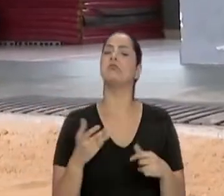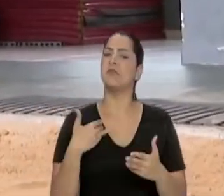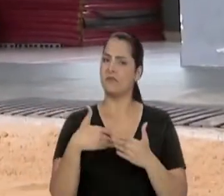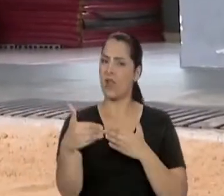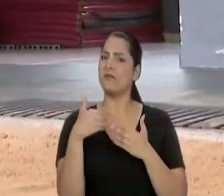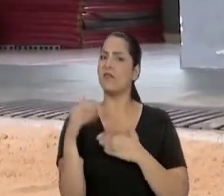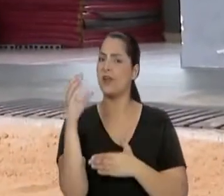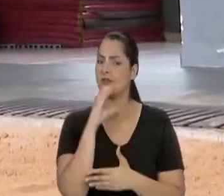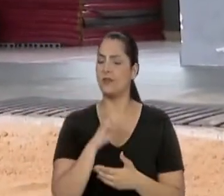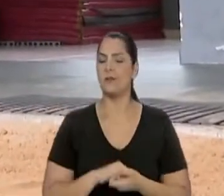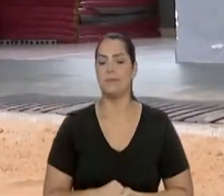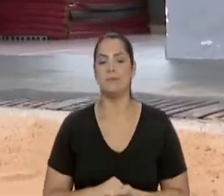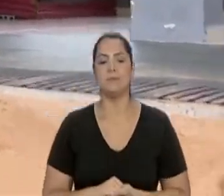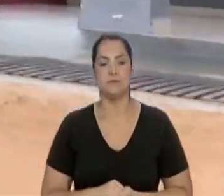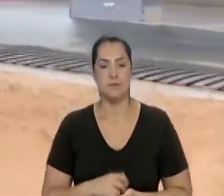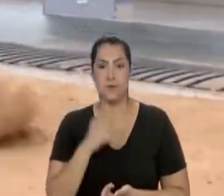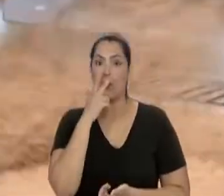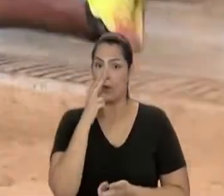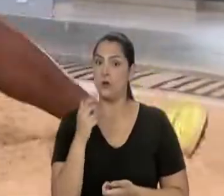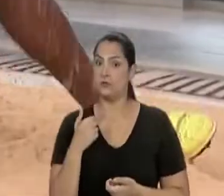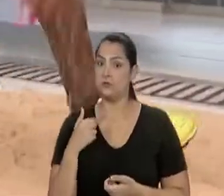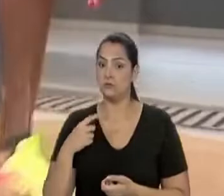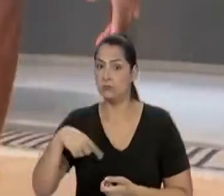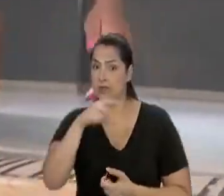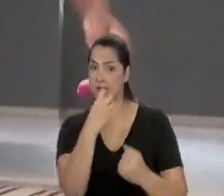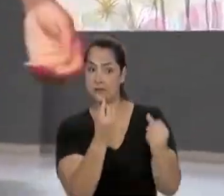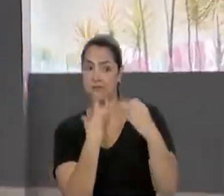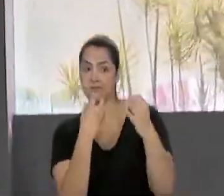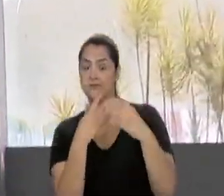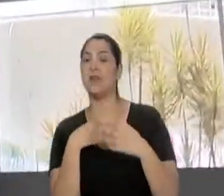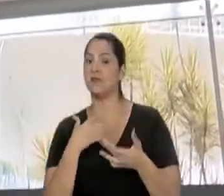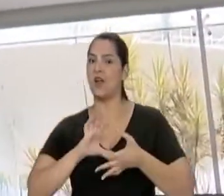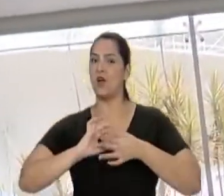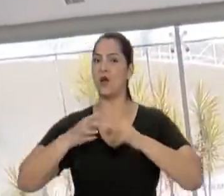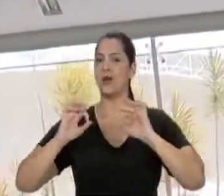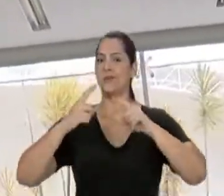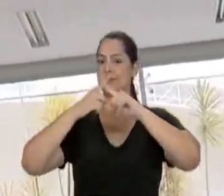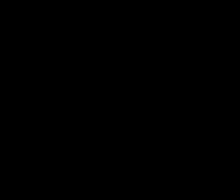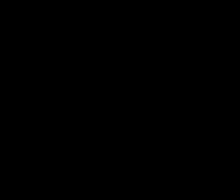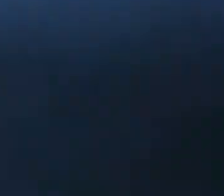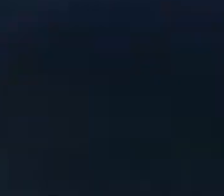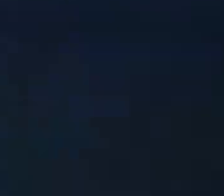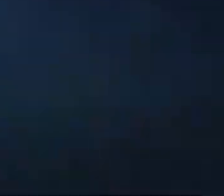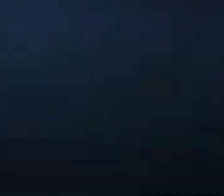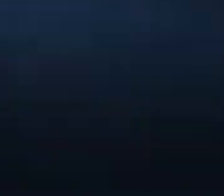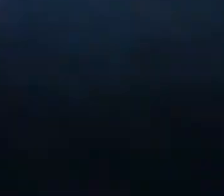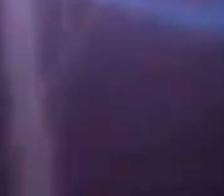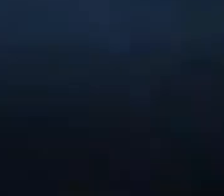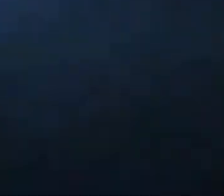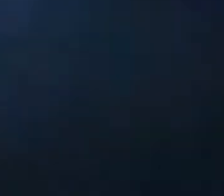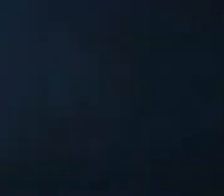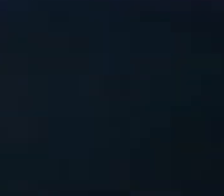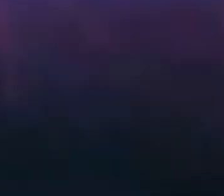que com eles eu vou ser uma atleta olímpica, né? Que é meu sonho.